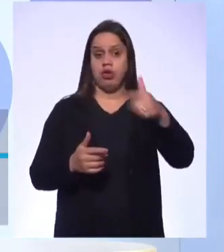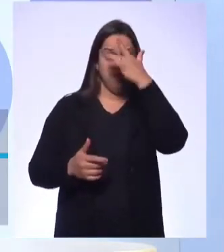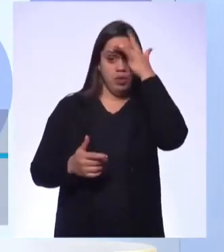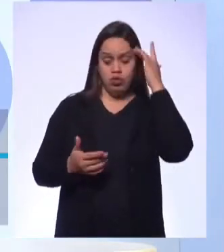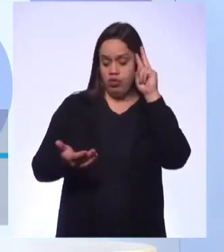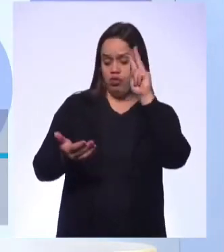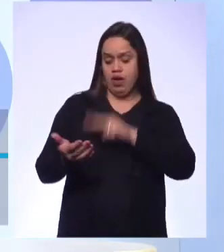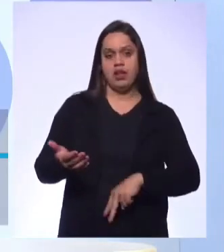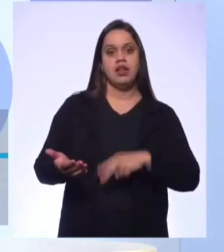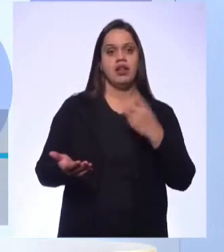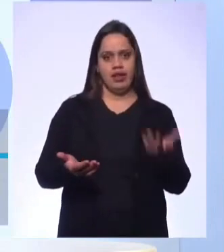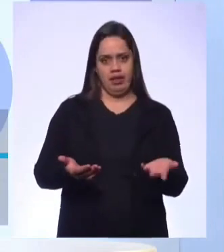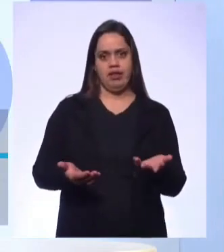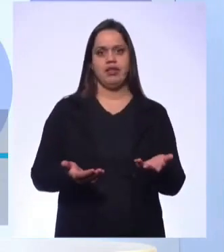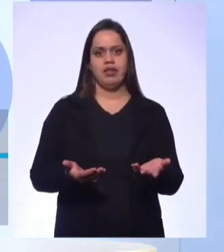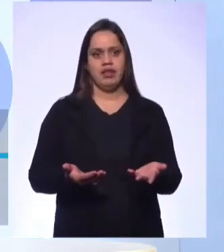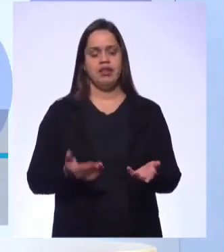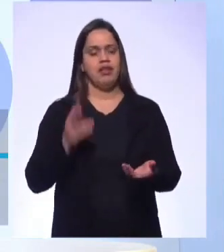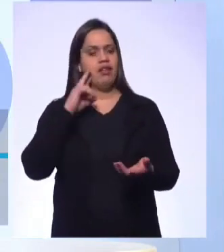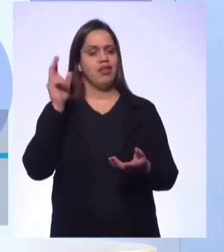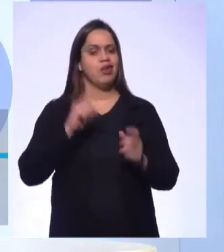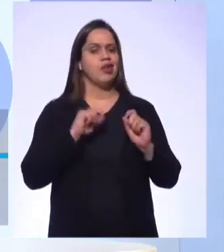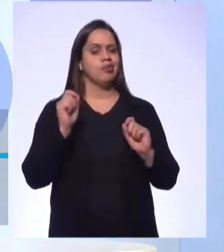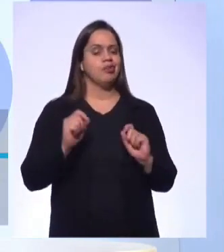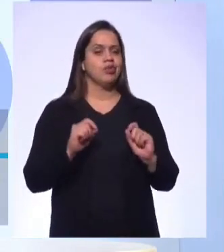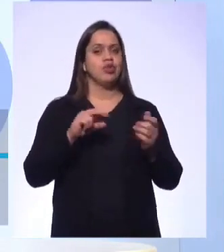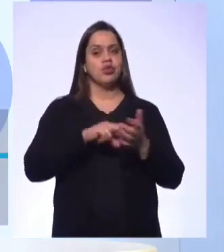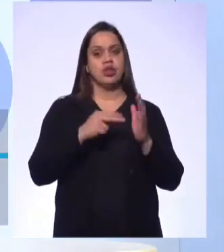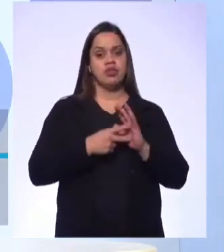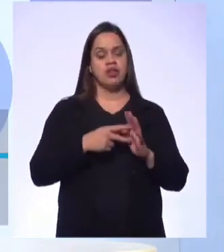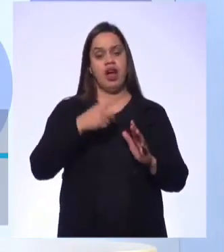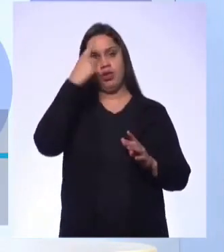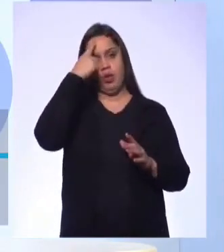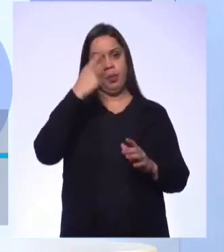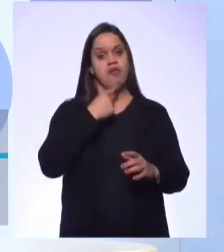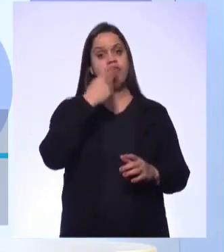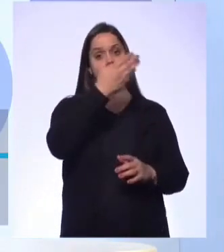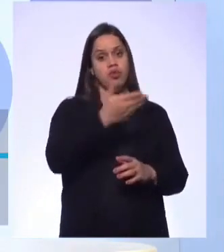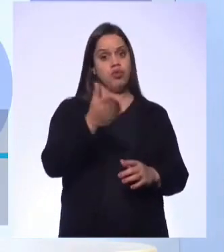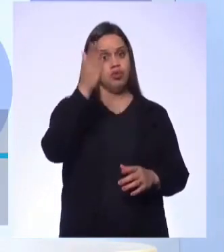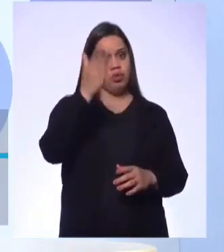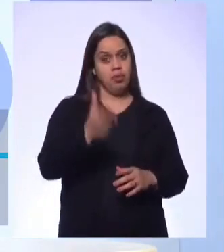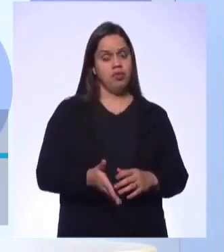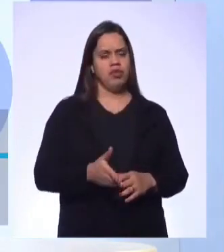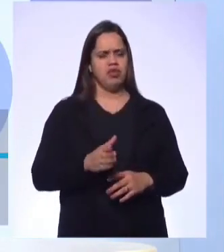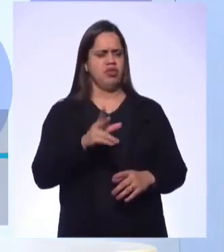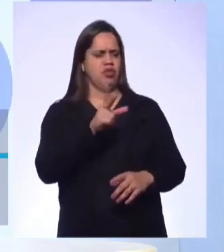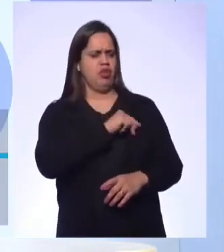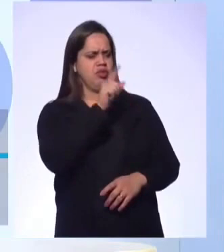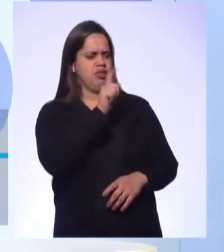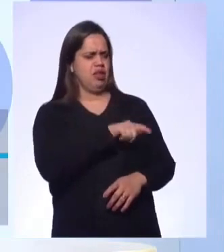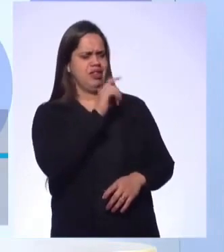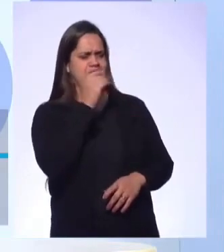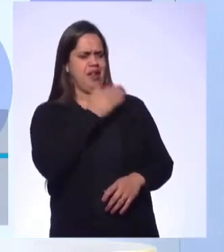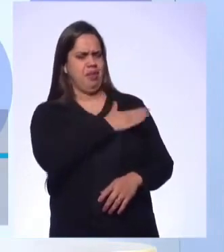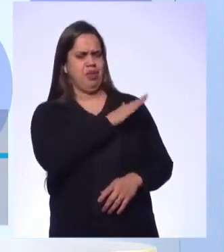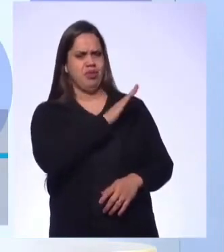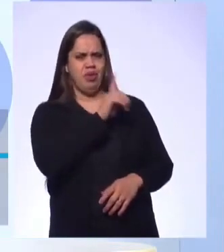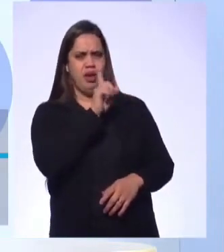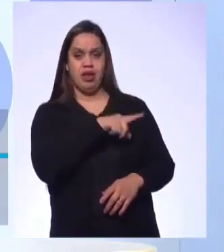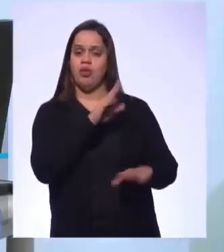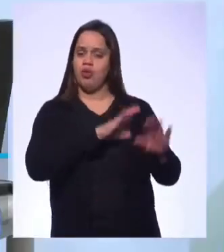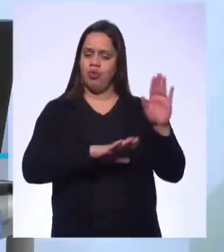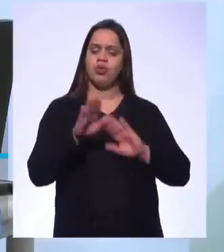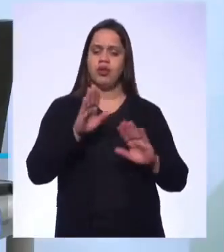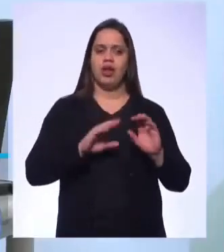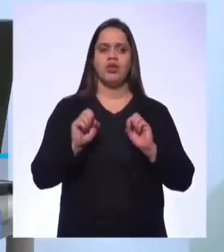vai ler isso e vai estabelecer, então, um perfil a seu respeito. Poxa, a Isabelle é preconceituosa. Então, toma cuidado. Sim,